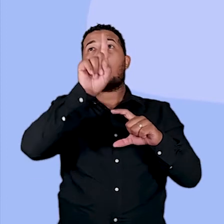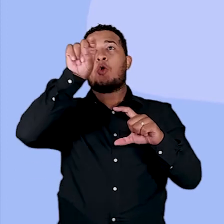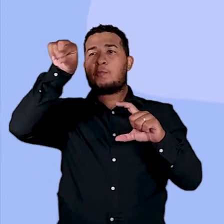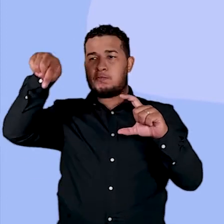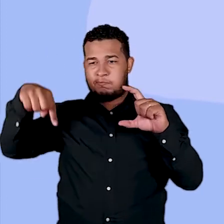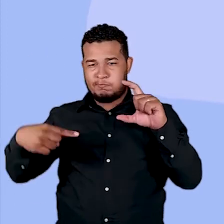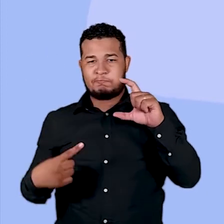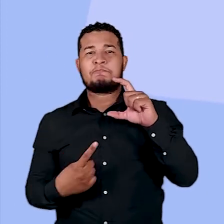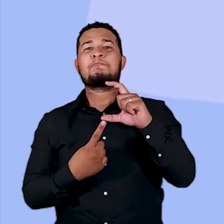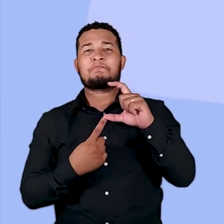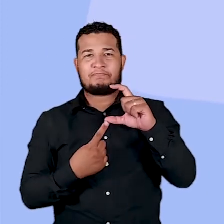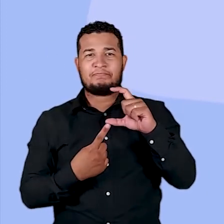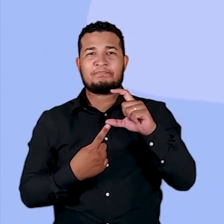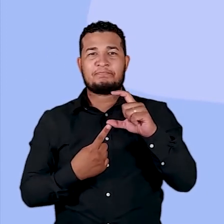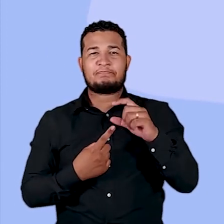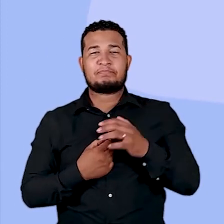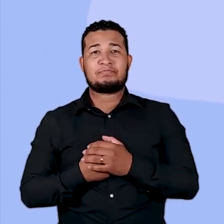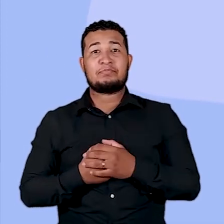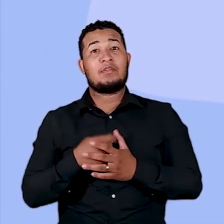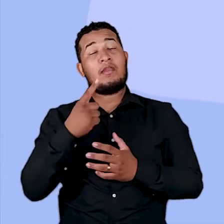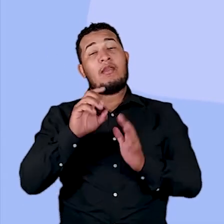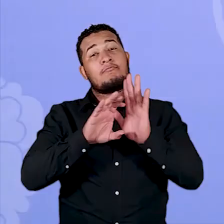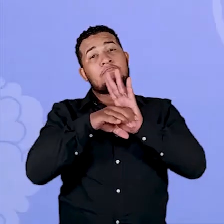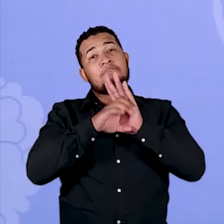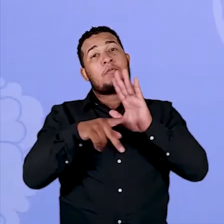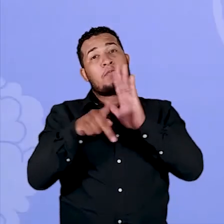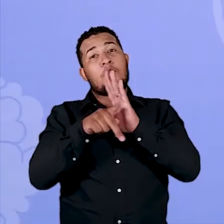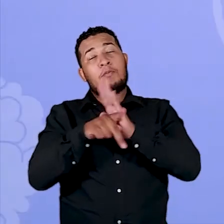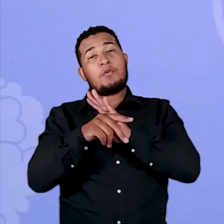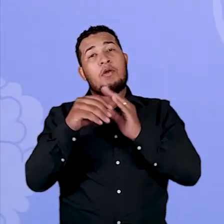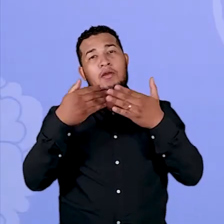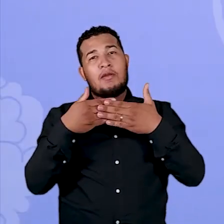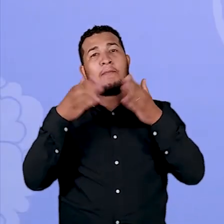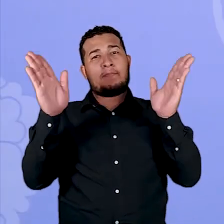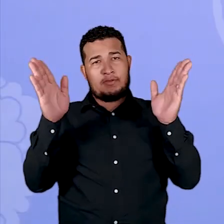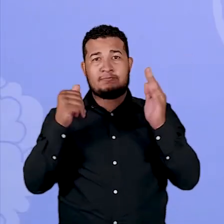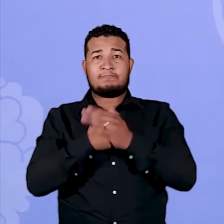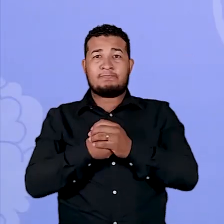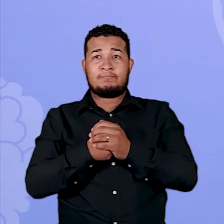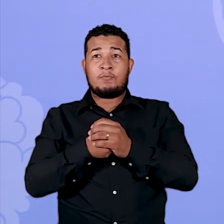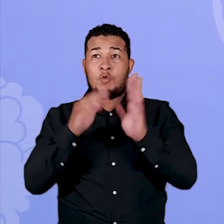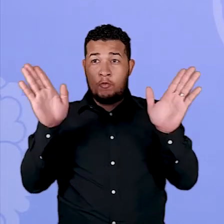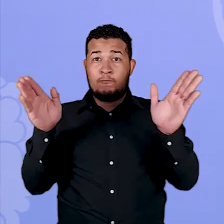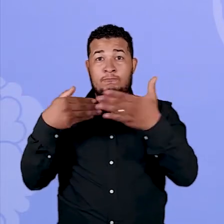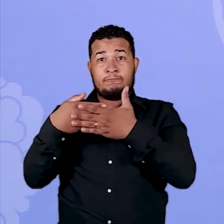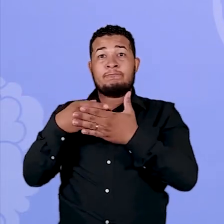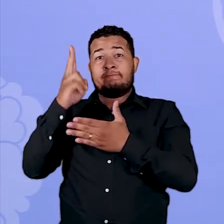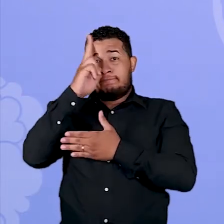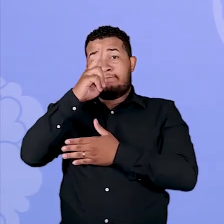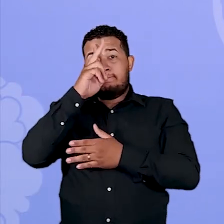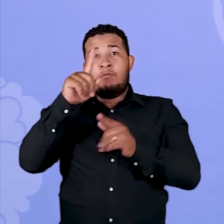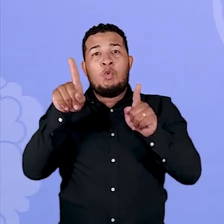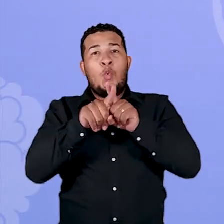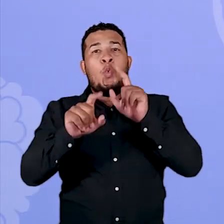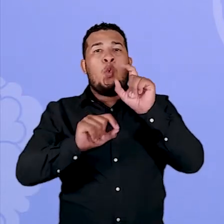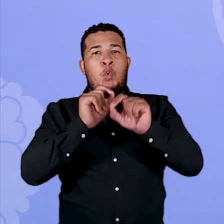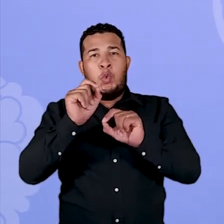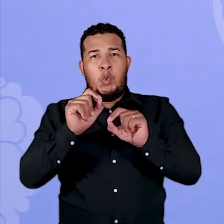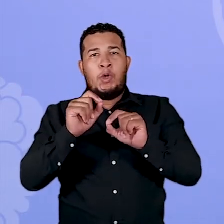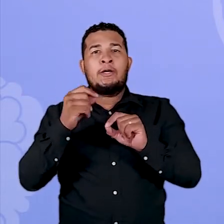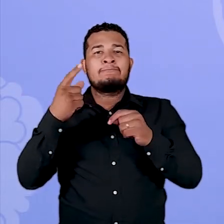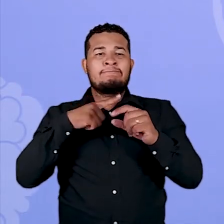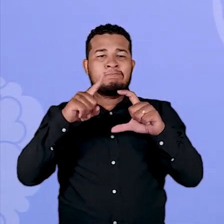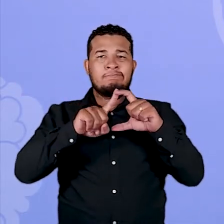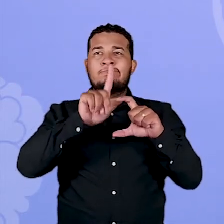uma potencial maior para um potencial menor. Então essa é a ideia de um circuito aberto. Circuito fechado vai